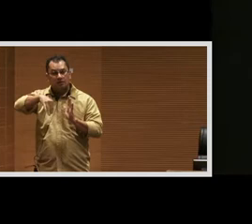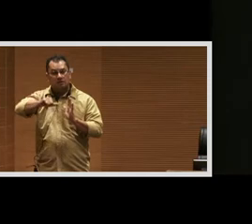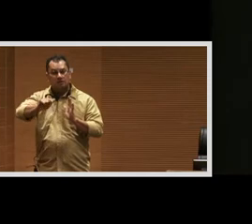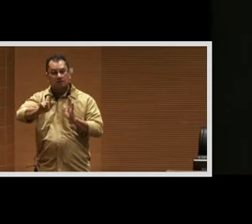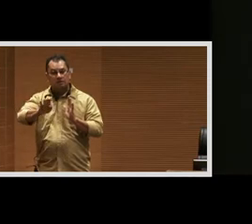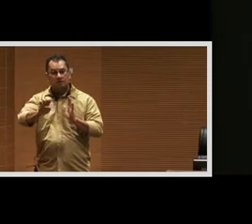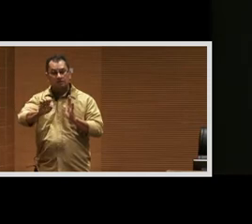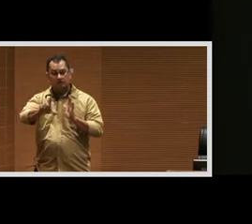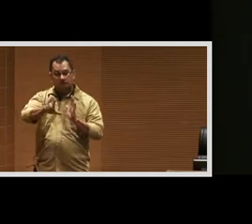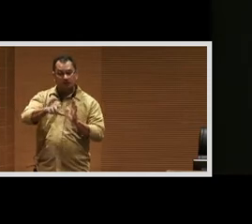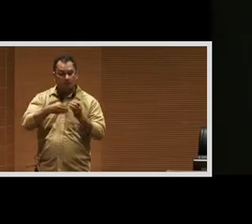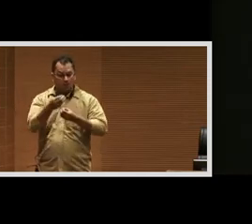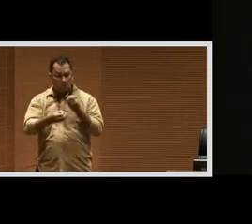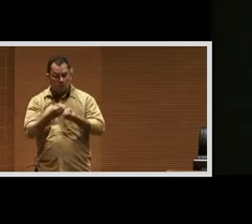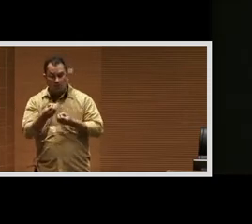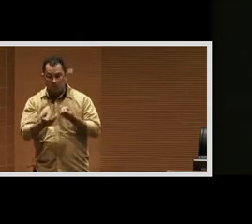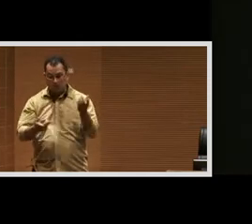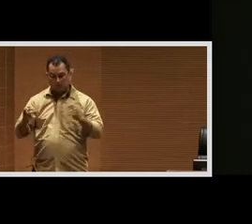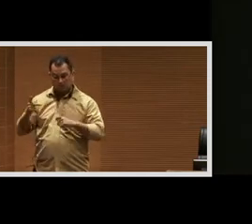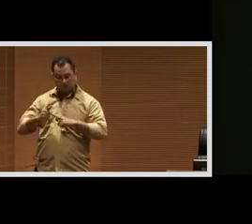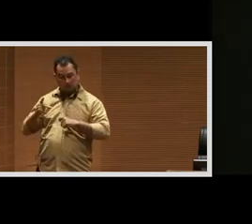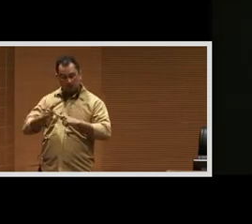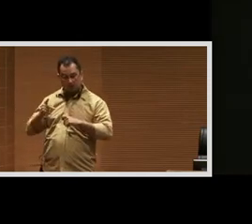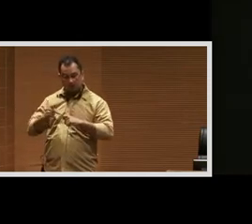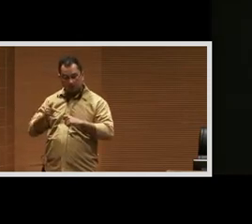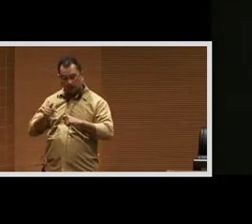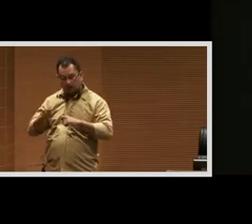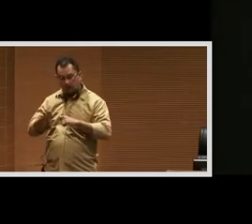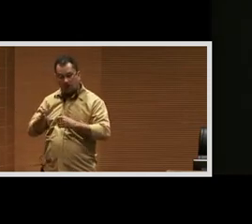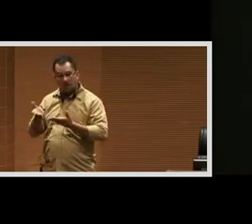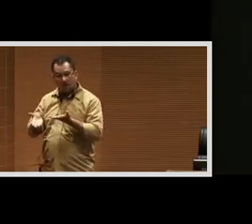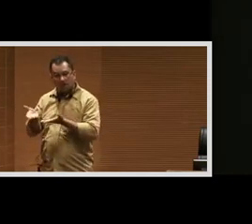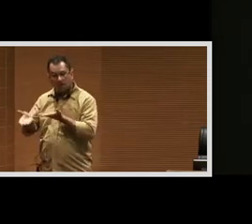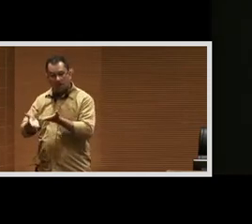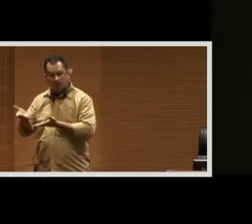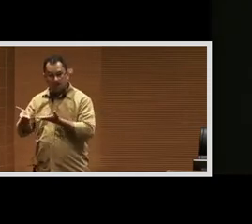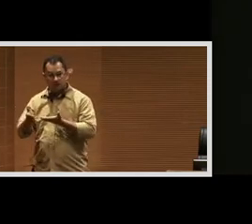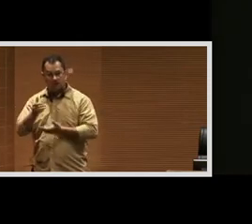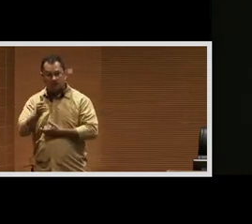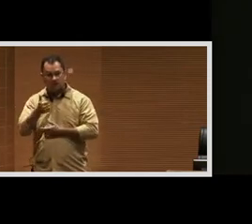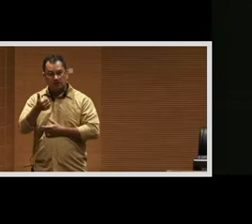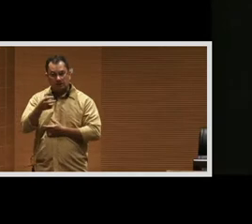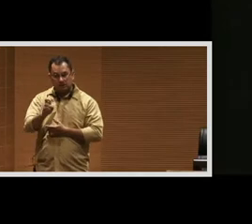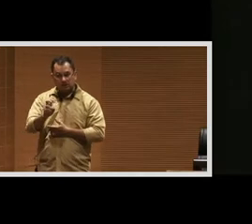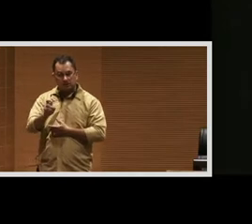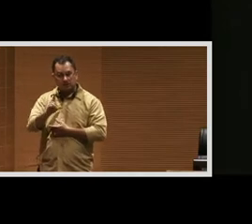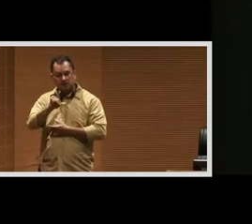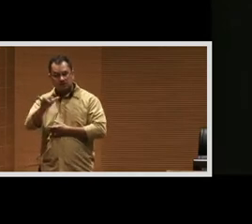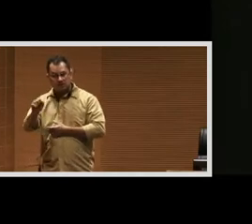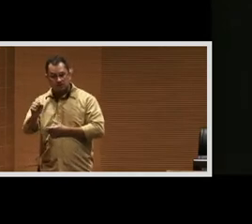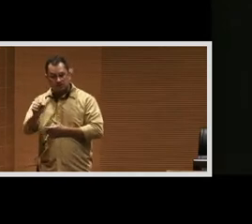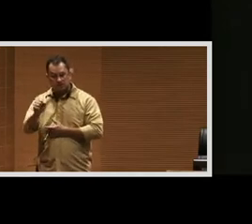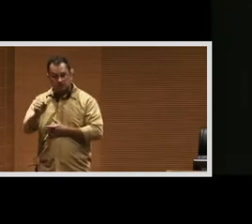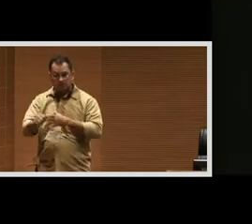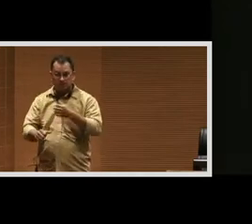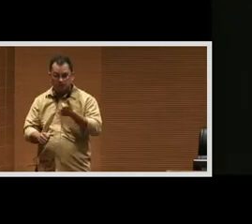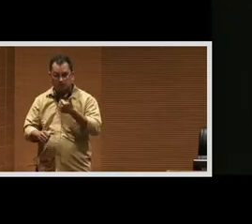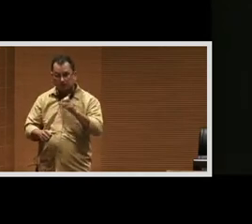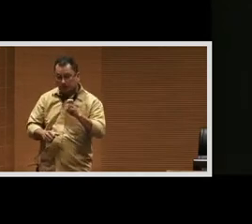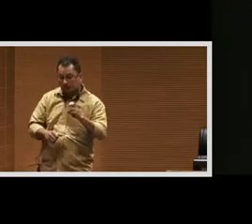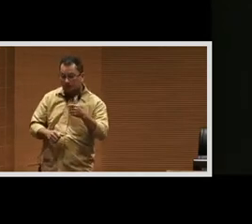ela atendia o Miguel pelo menos a cada 15 dias, muitas vezes mais próximo,